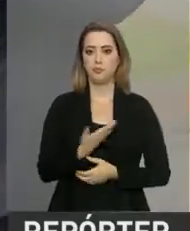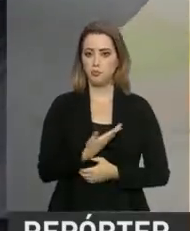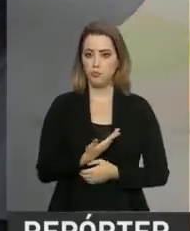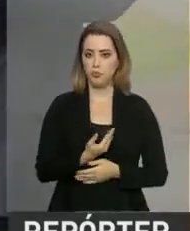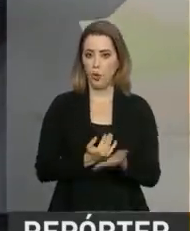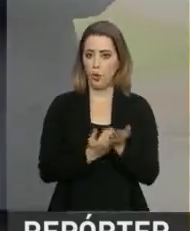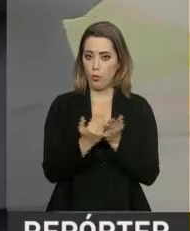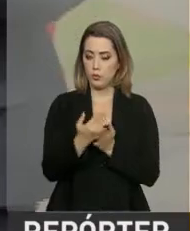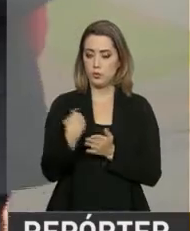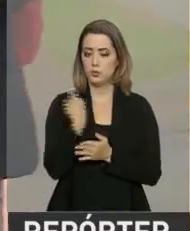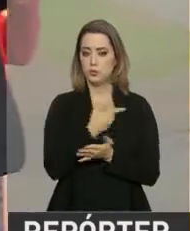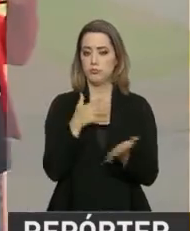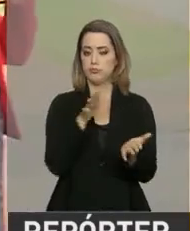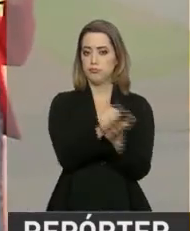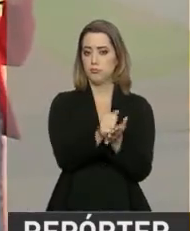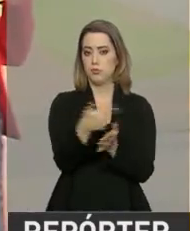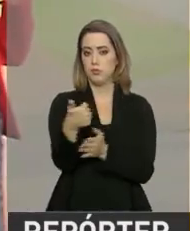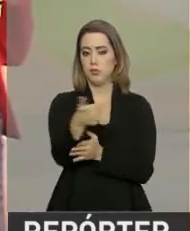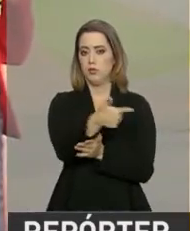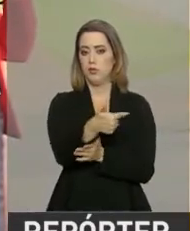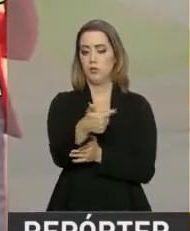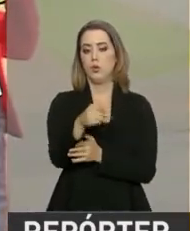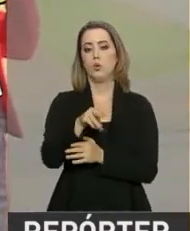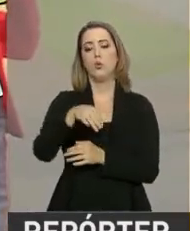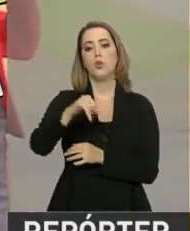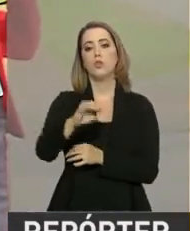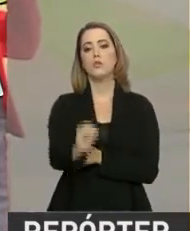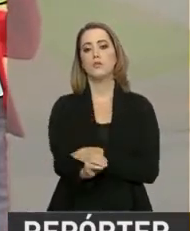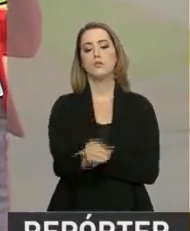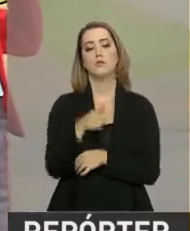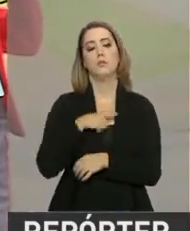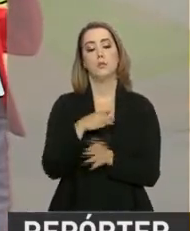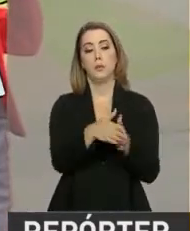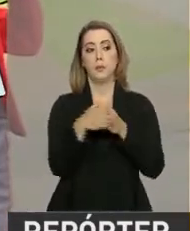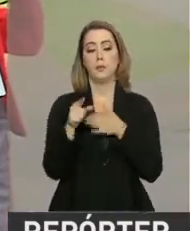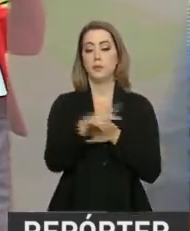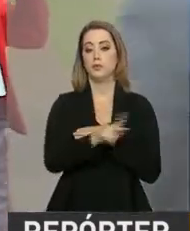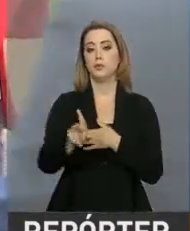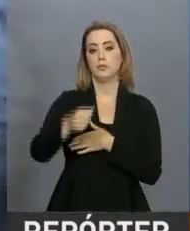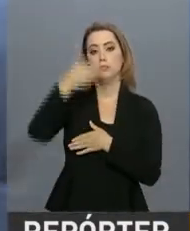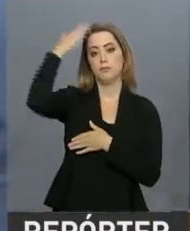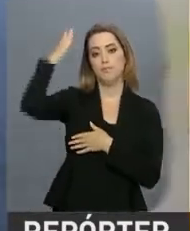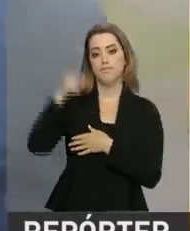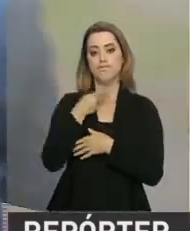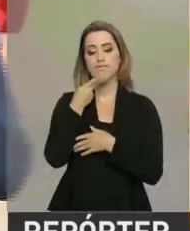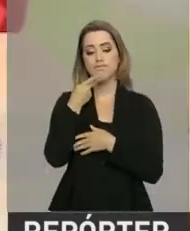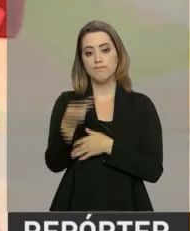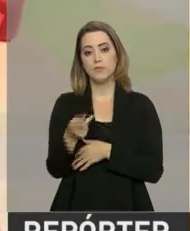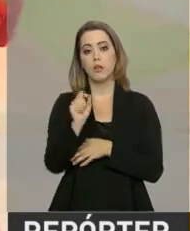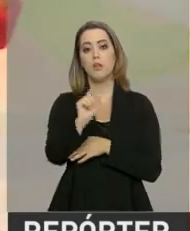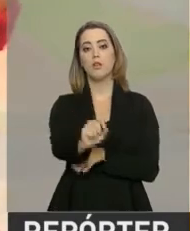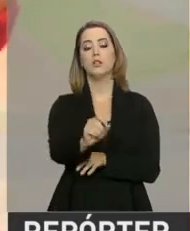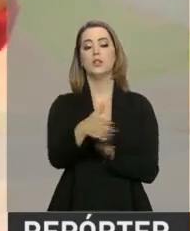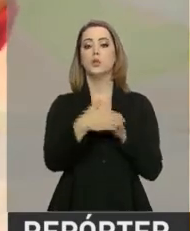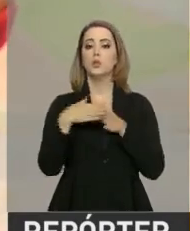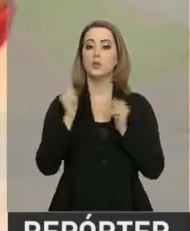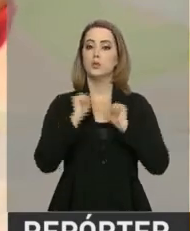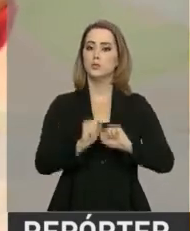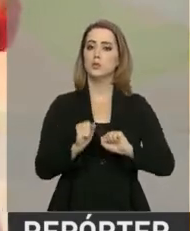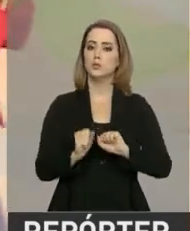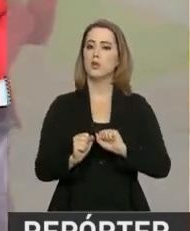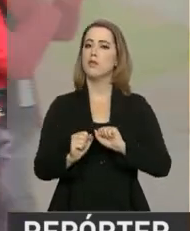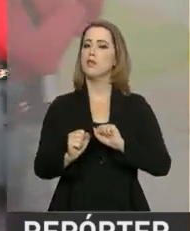nós assumimos e a 12 de maio é um pedido é específico do presidente michel temer foi para que nós pudéssemos um